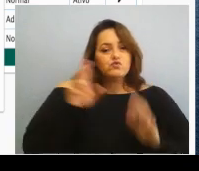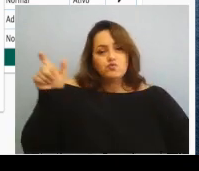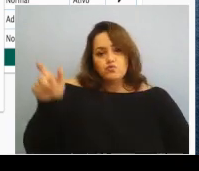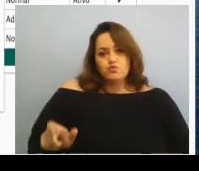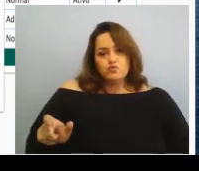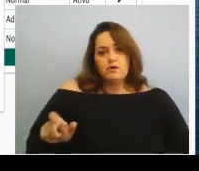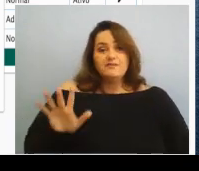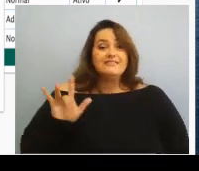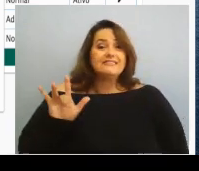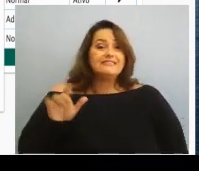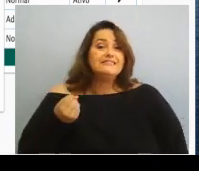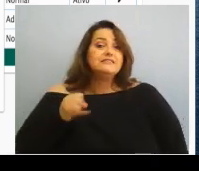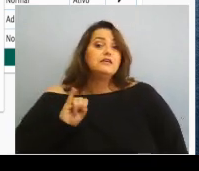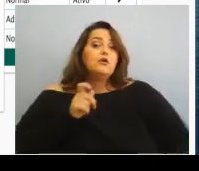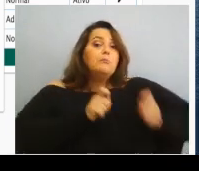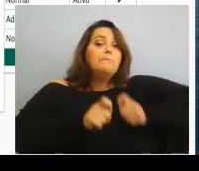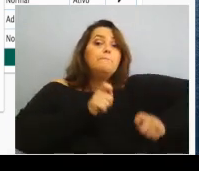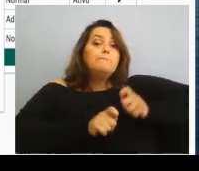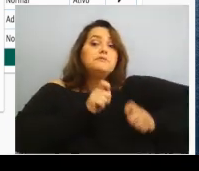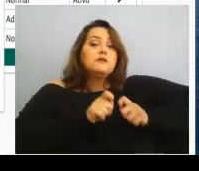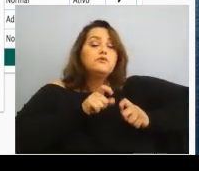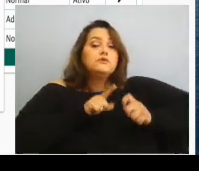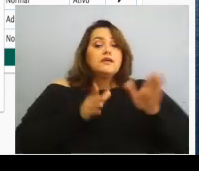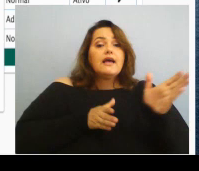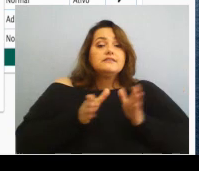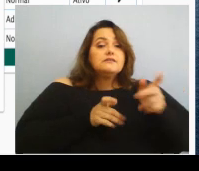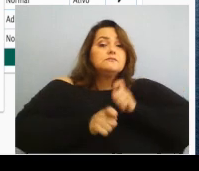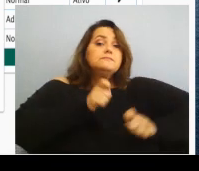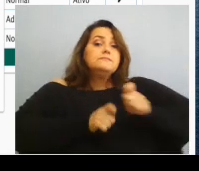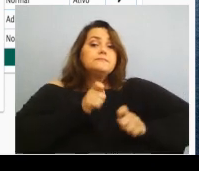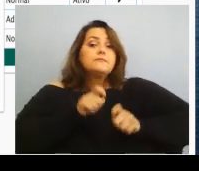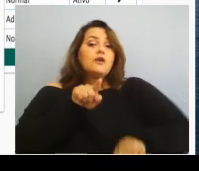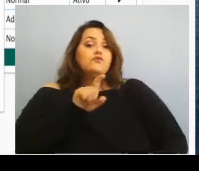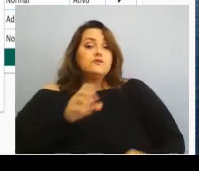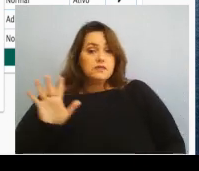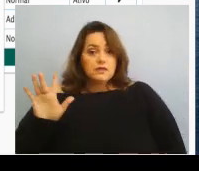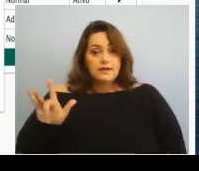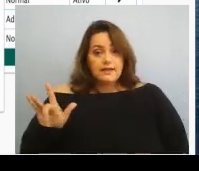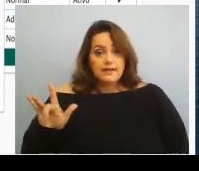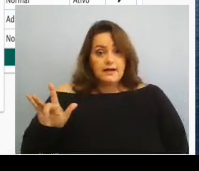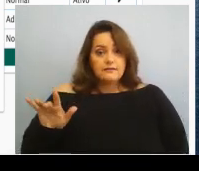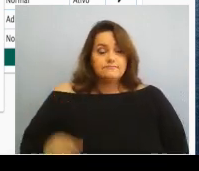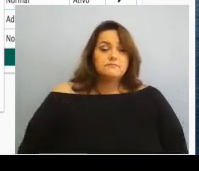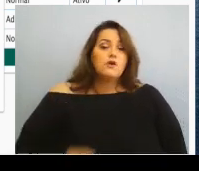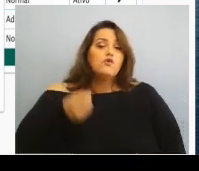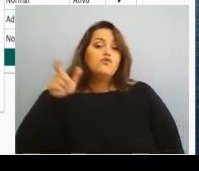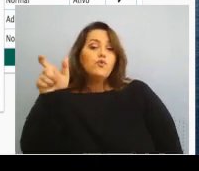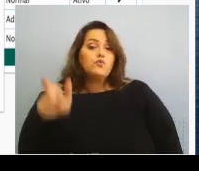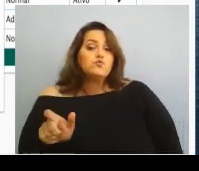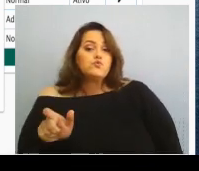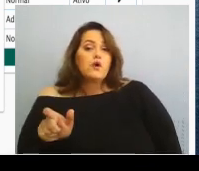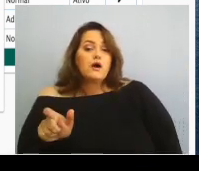vai clicar, se ele for administrador, tiver o acesso como administrador, você vai clicar, ou se ele for um